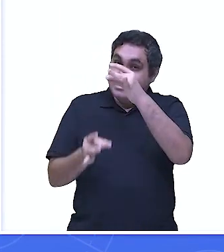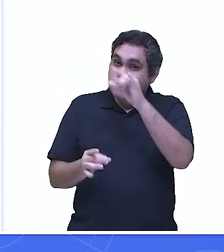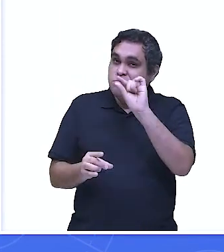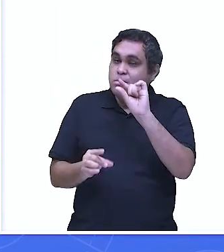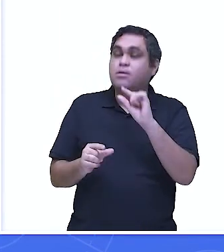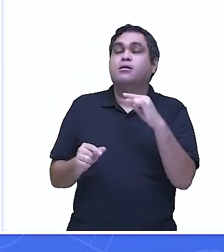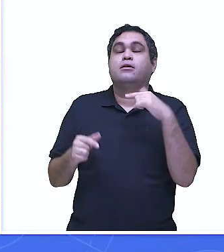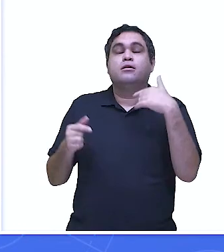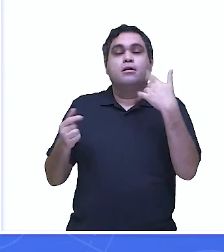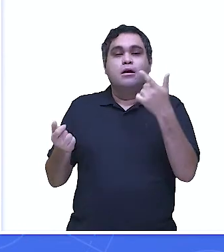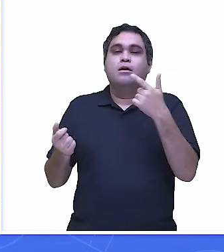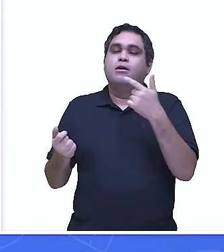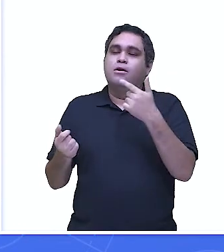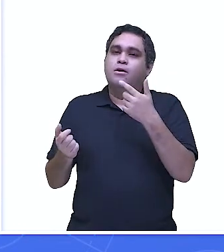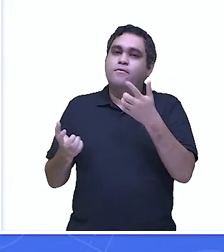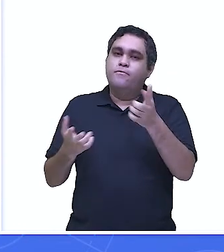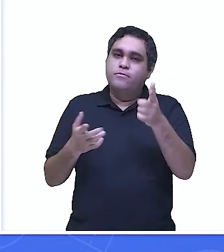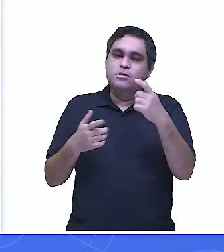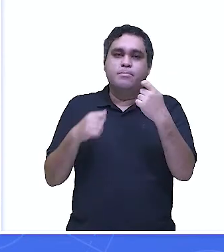vocês deveriam